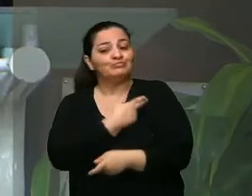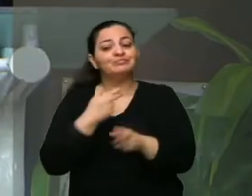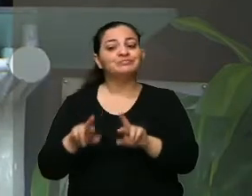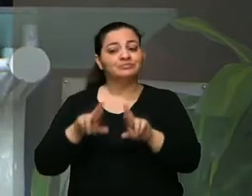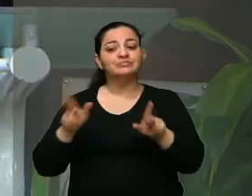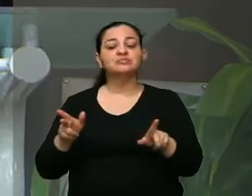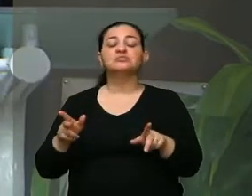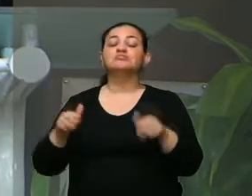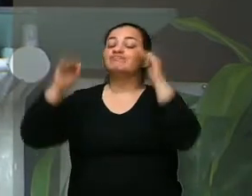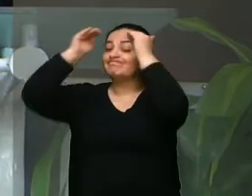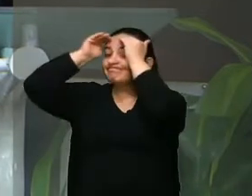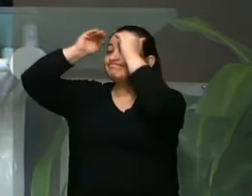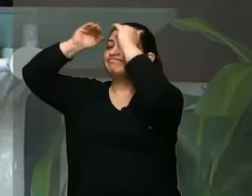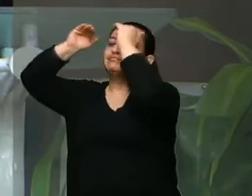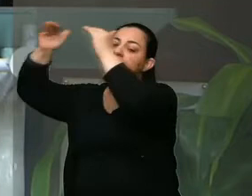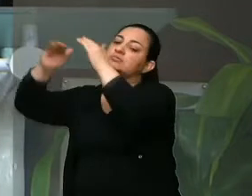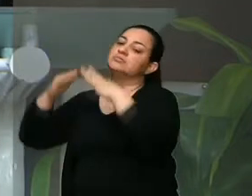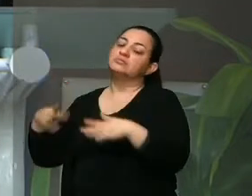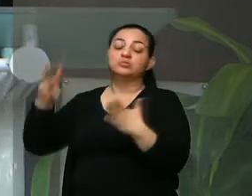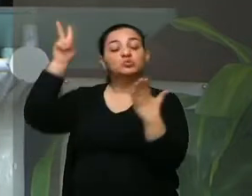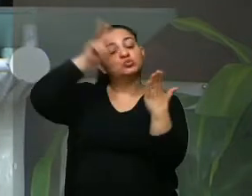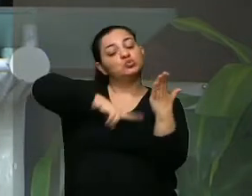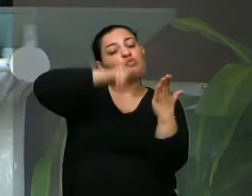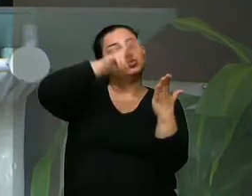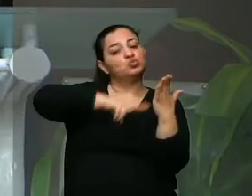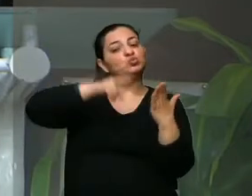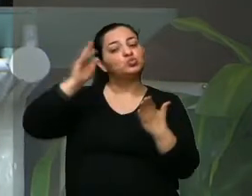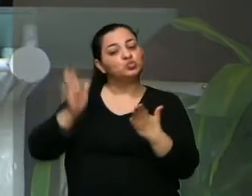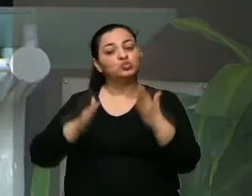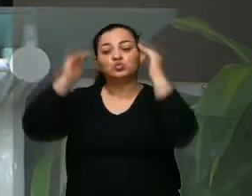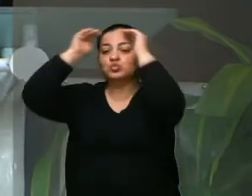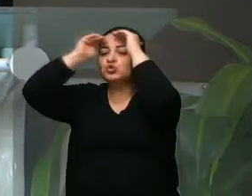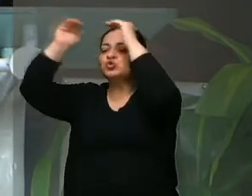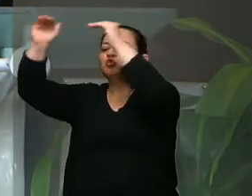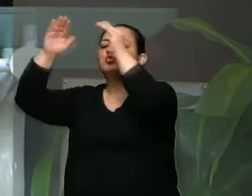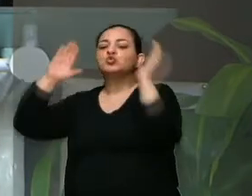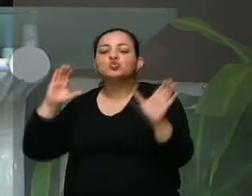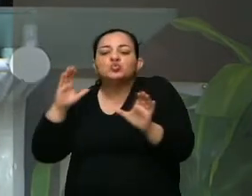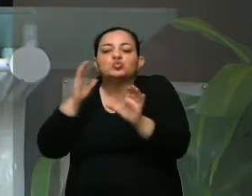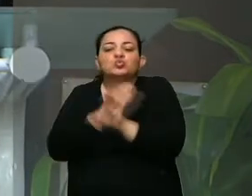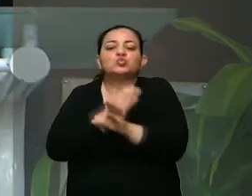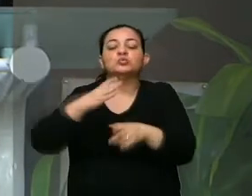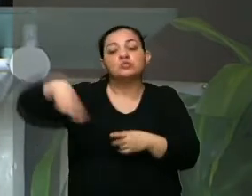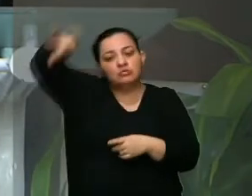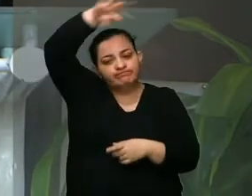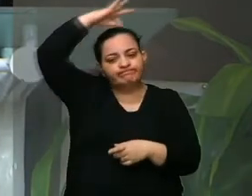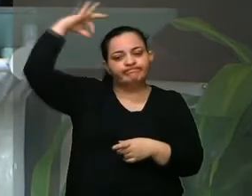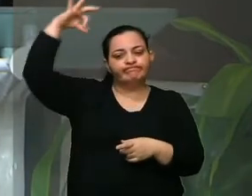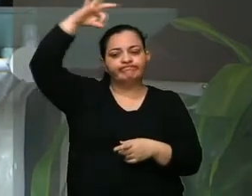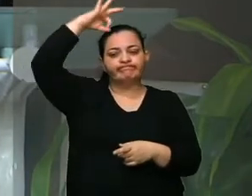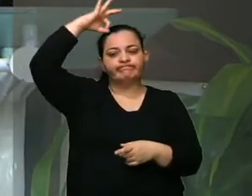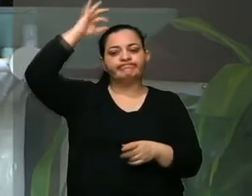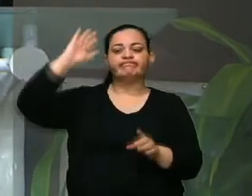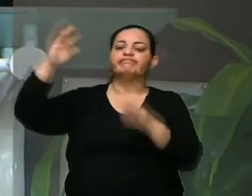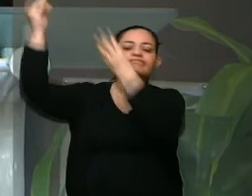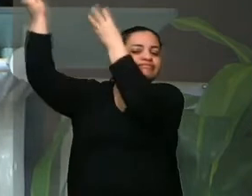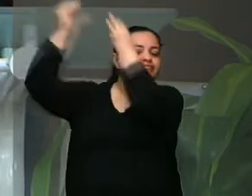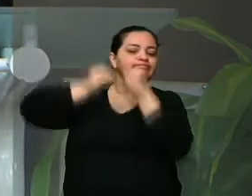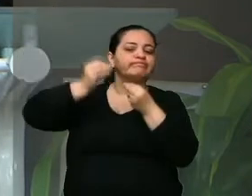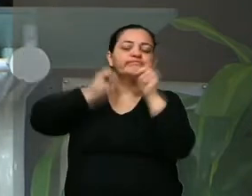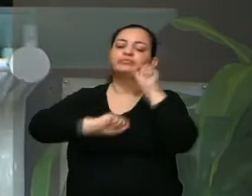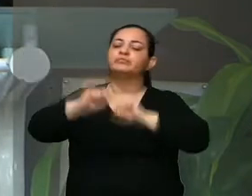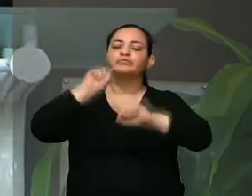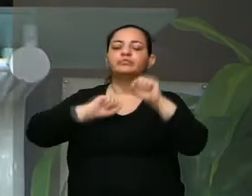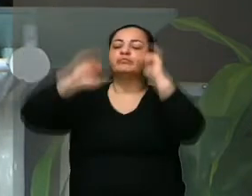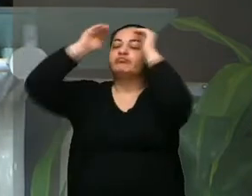a obediência e como lemos aqui a obediência com a o espírito santo é dado àqueles